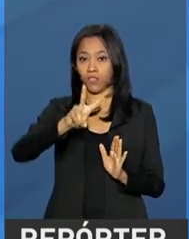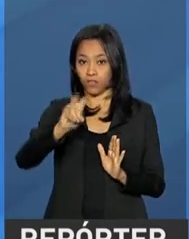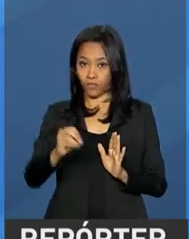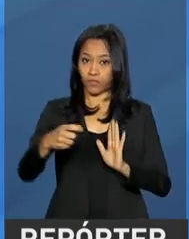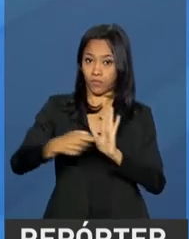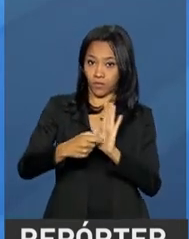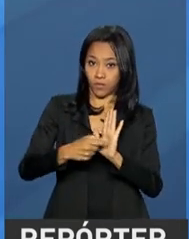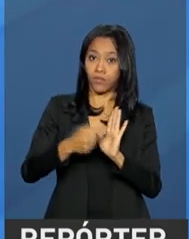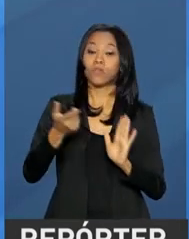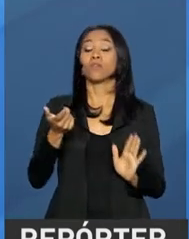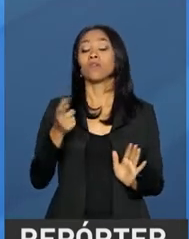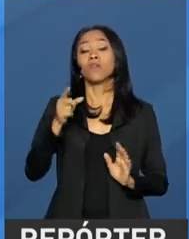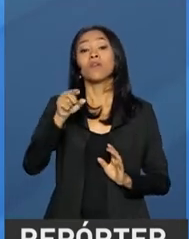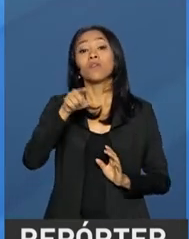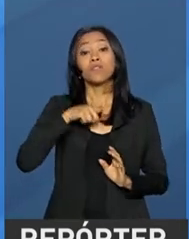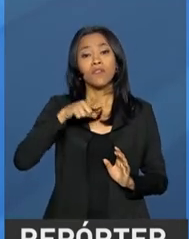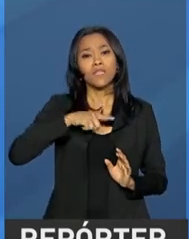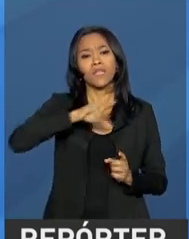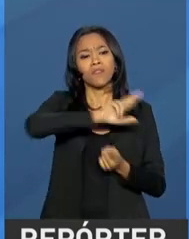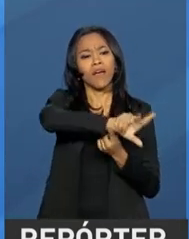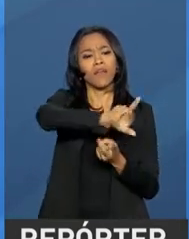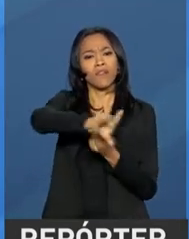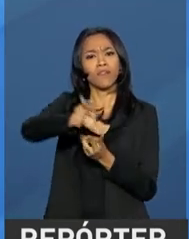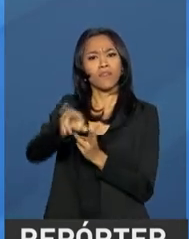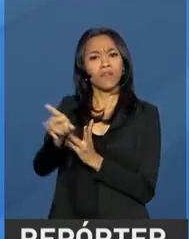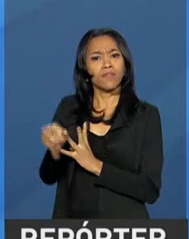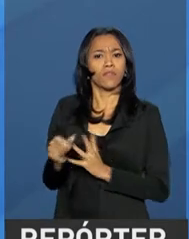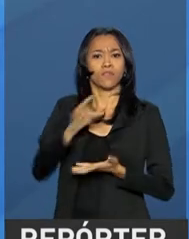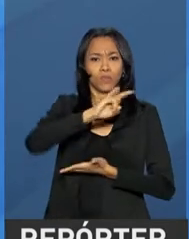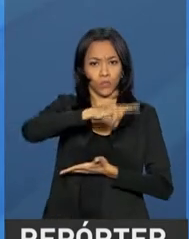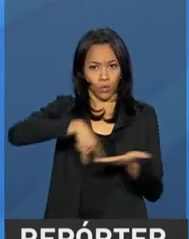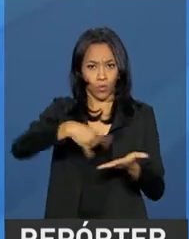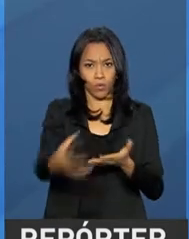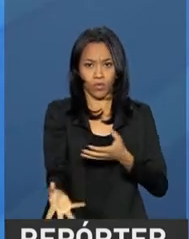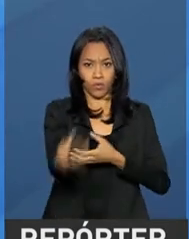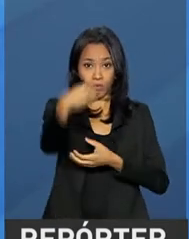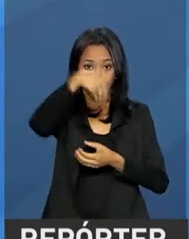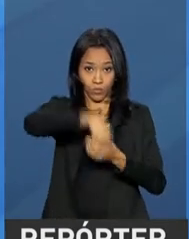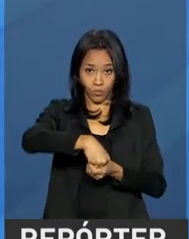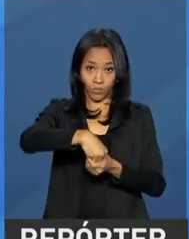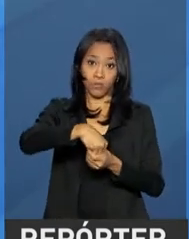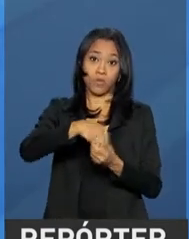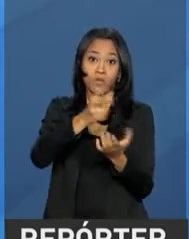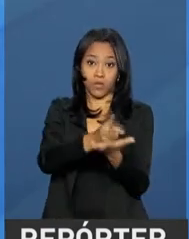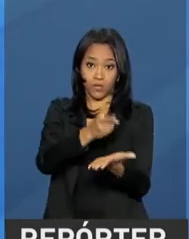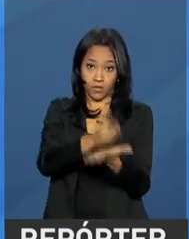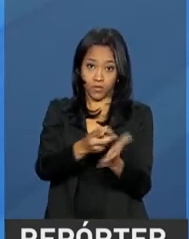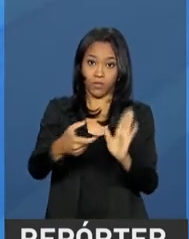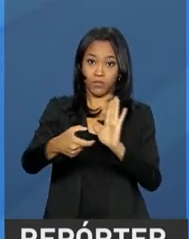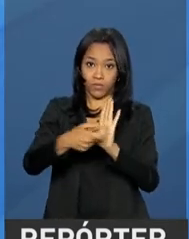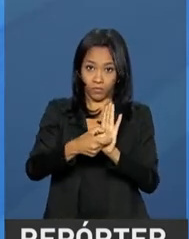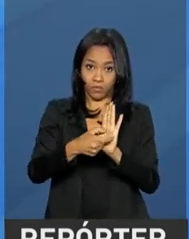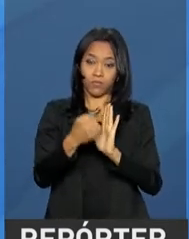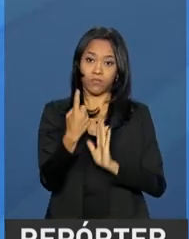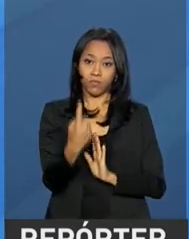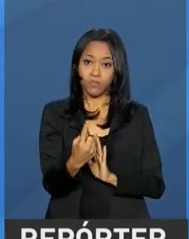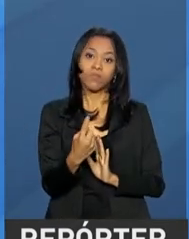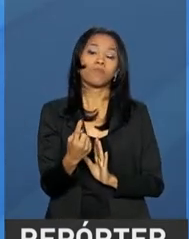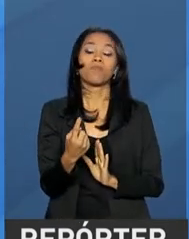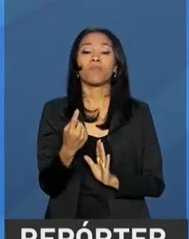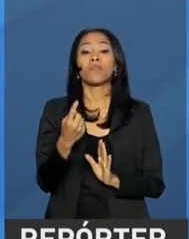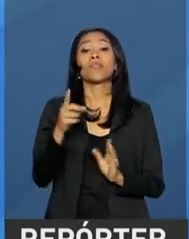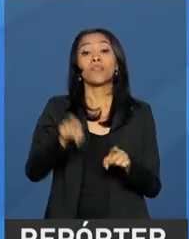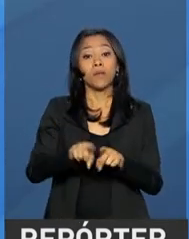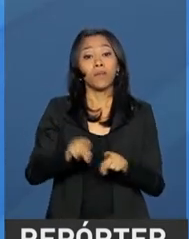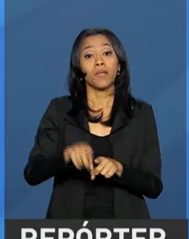você vai ter a integração dos outros documentos na mesma base de dados junto com a base de dados biométricos